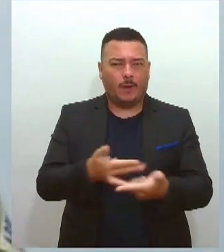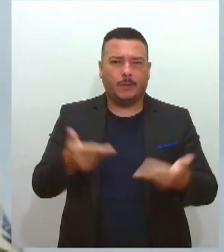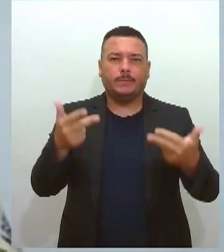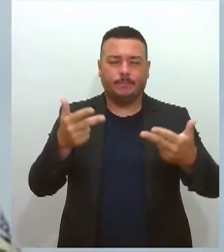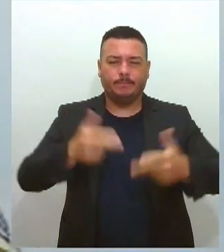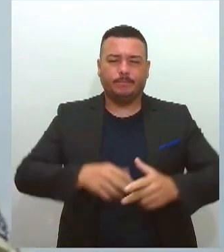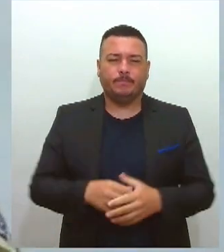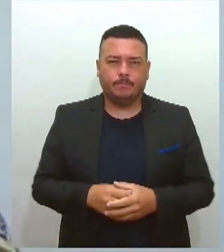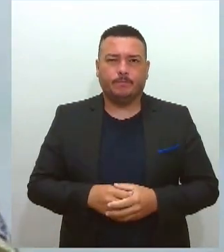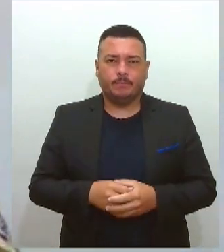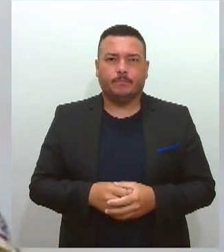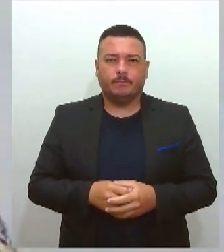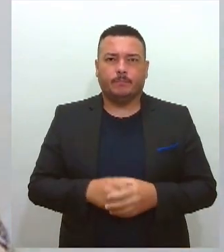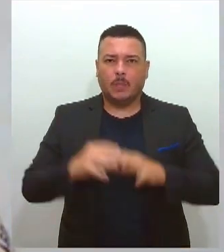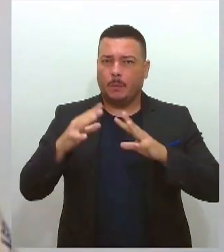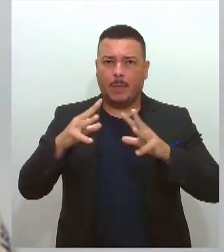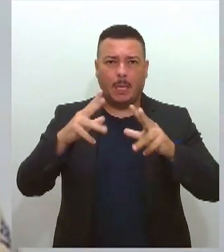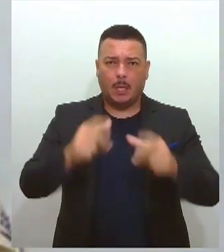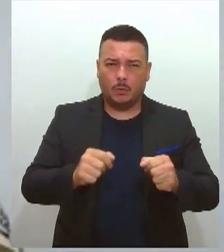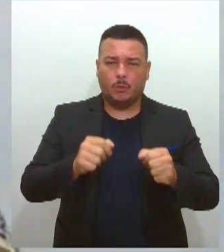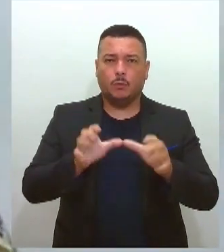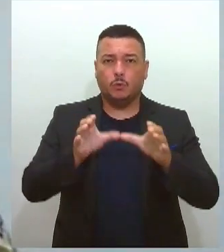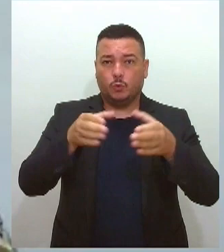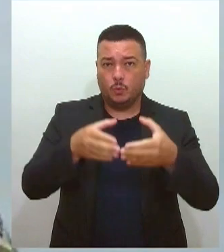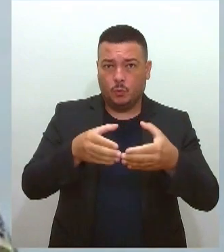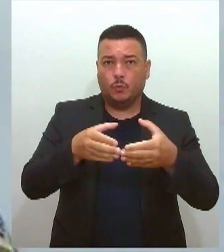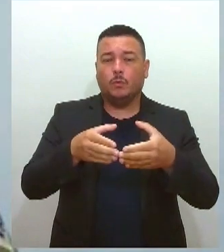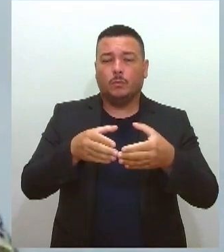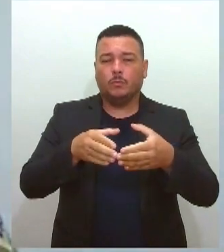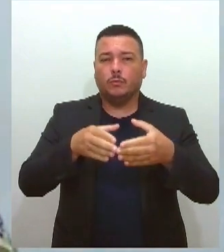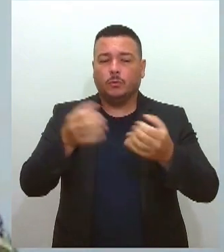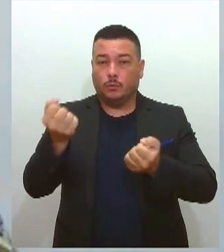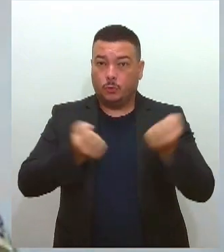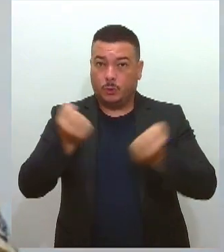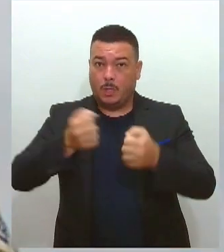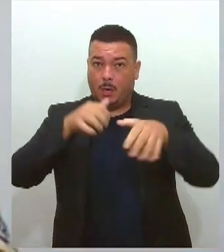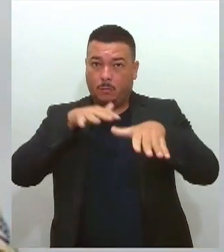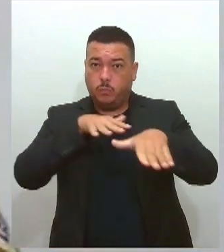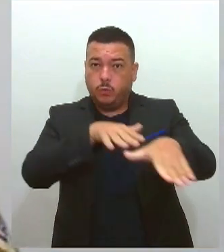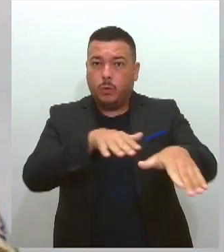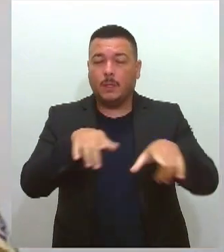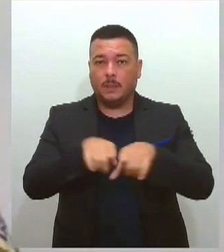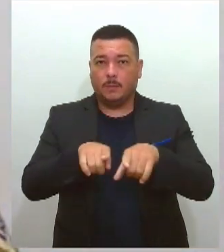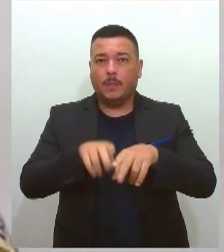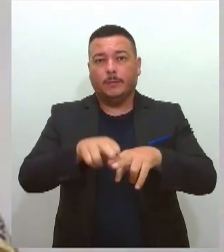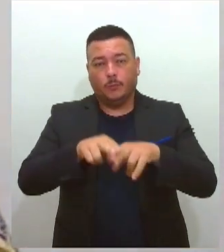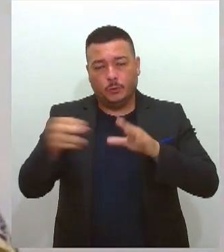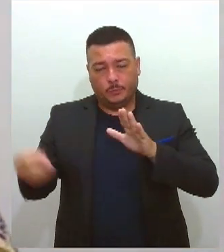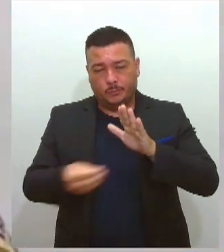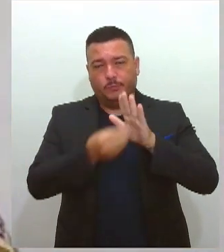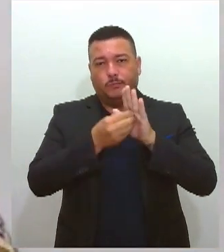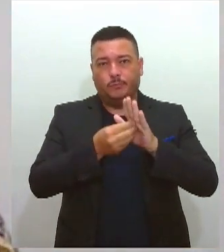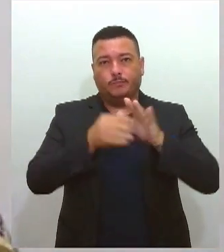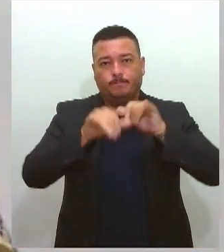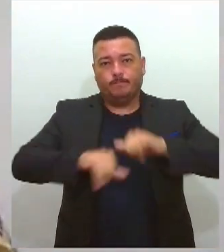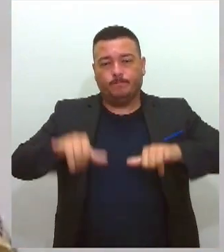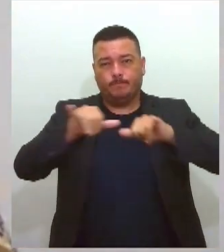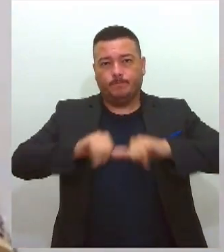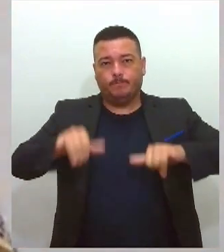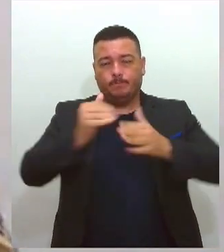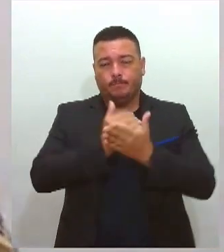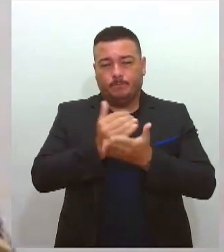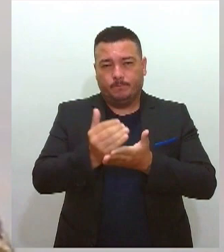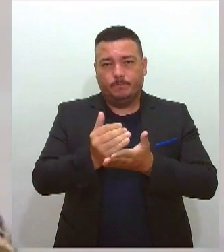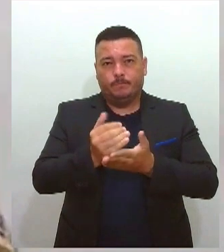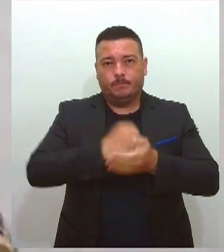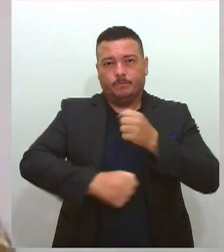para todos os órgãos de trânsito, então se instituiu essa campanha, que foi realmente deu início ali em